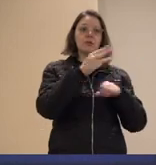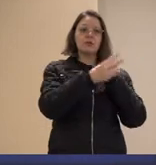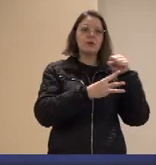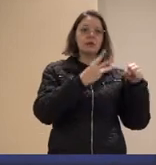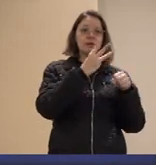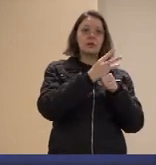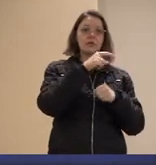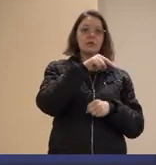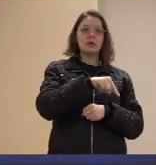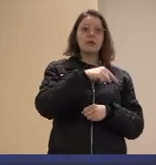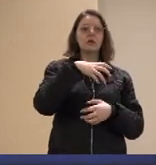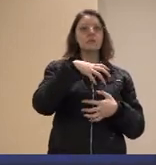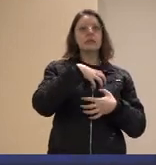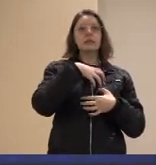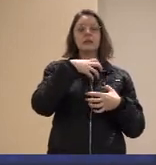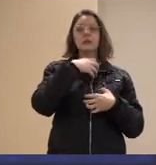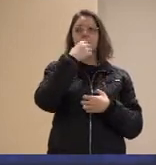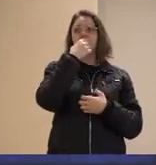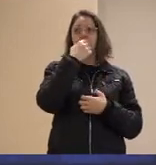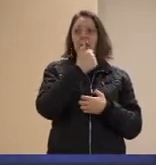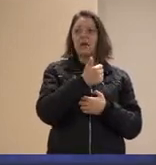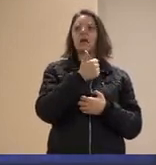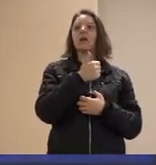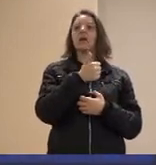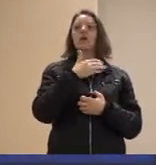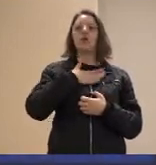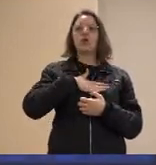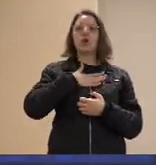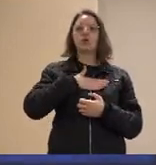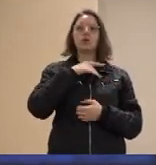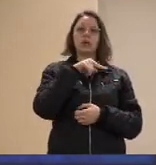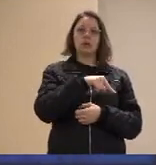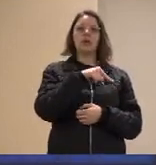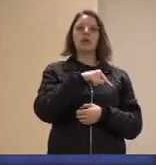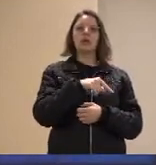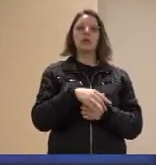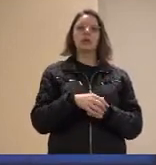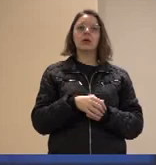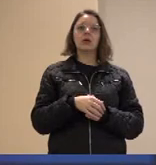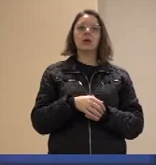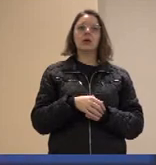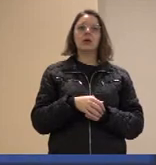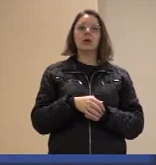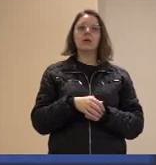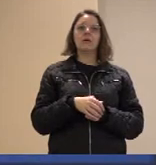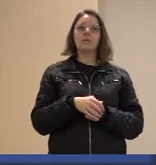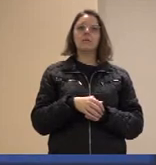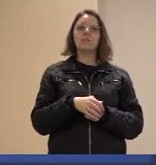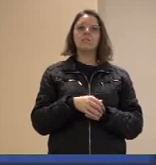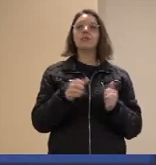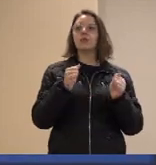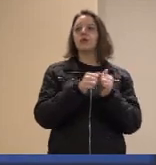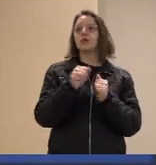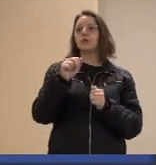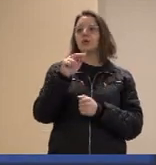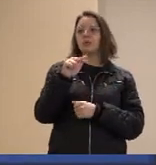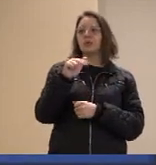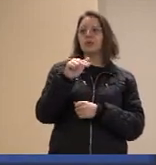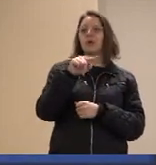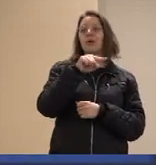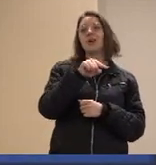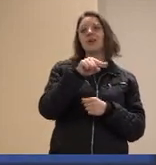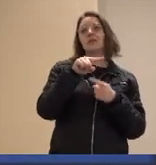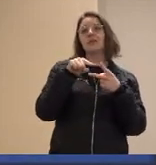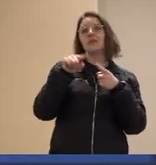aqui e vejo que posso contar com ela sempre. Eu gosto muito daqui. Vim pra cá com meus dois irmãos. Eles foram embora e eu resolvi